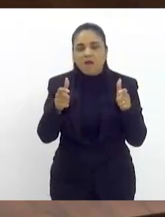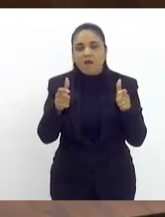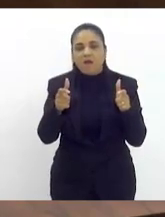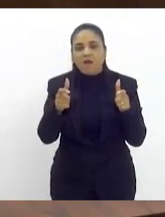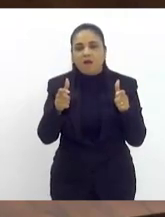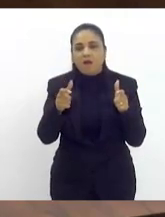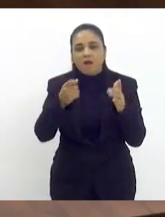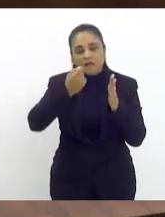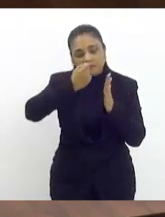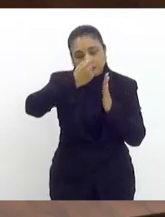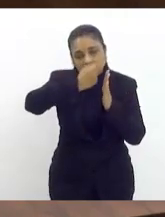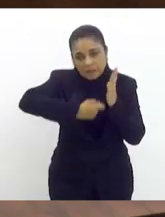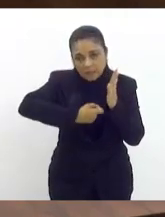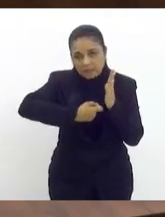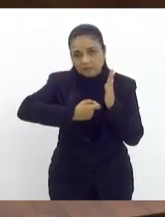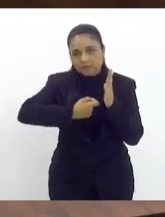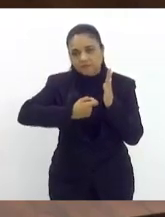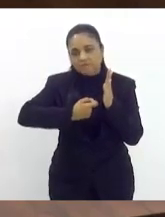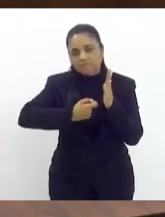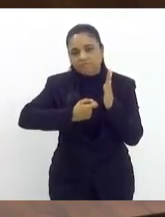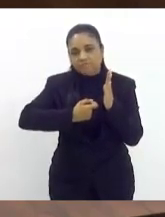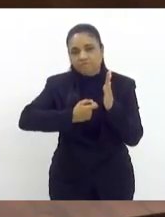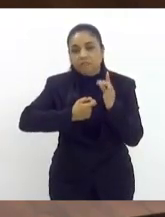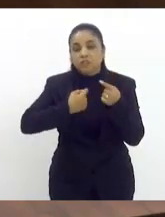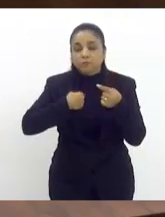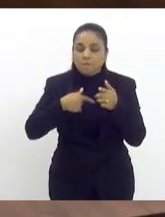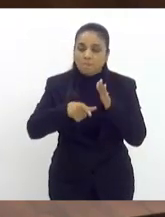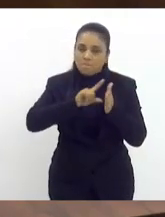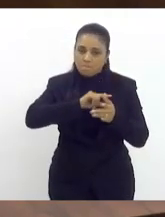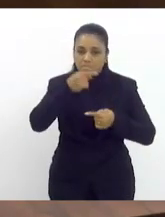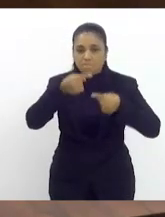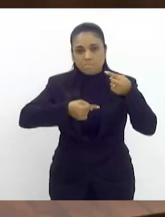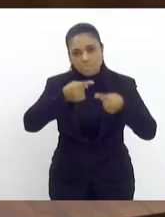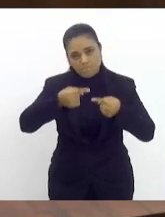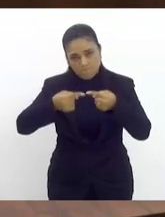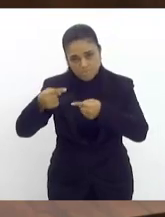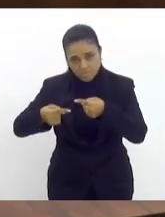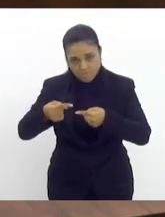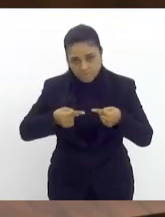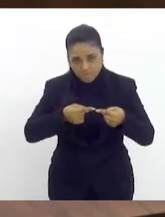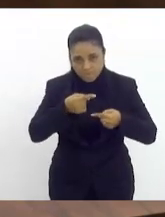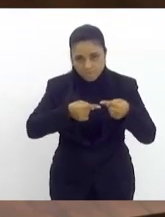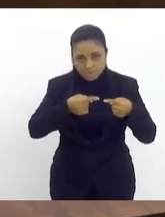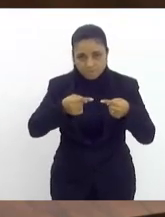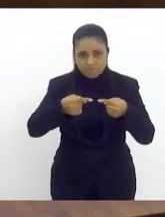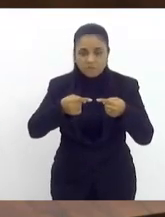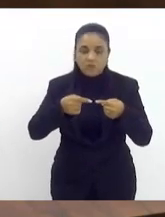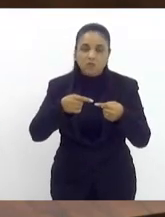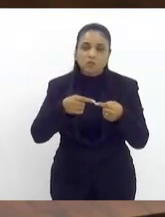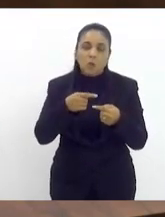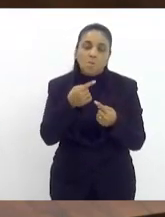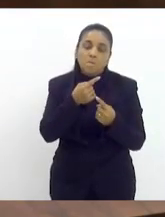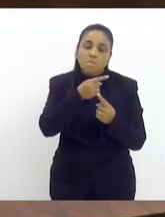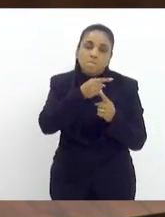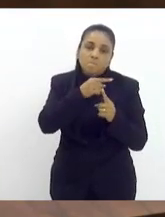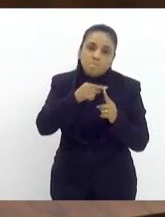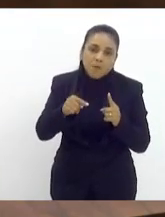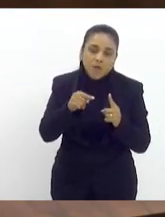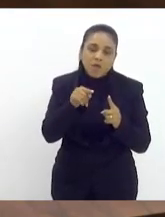da tarifa social. Desde que haja discussão, não vejo por que a gente manter apenas meio salário mínimo